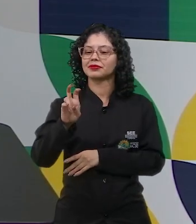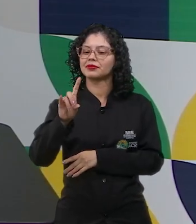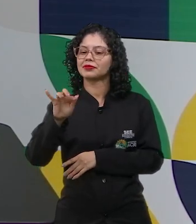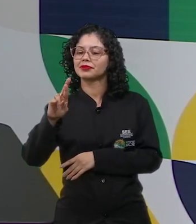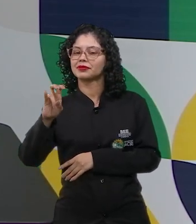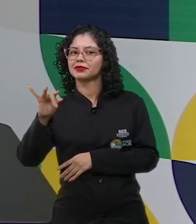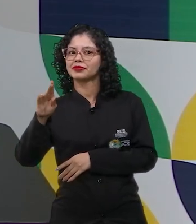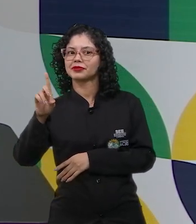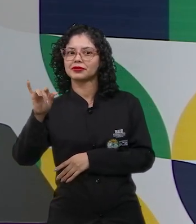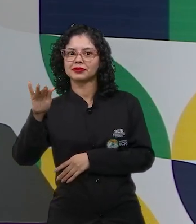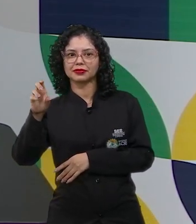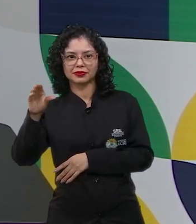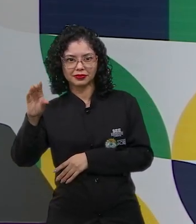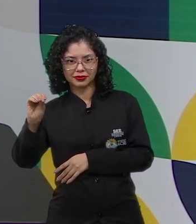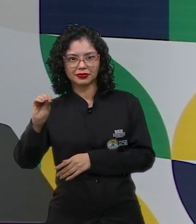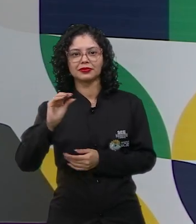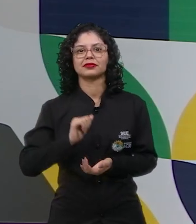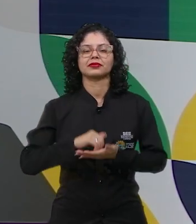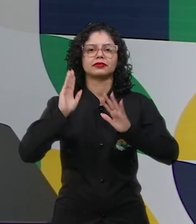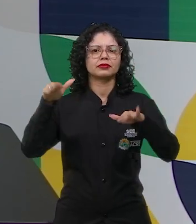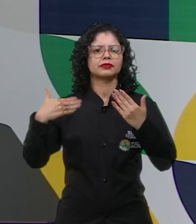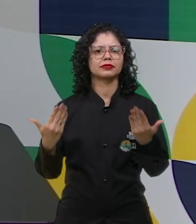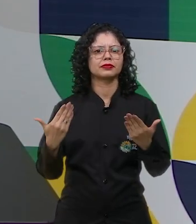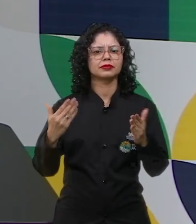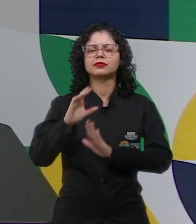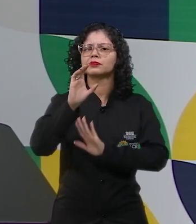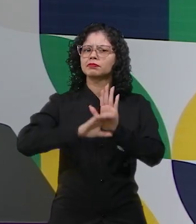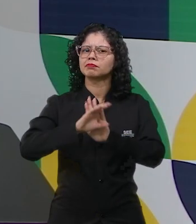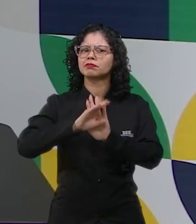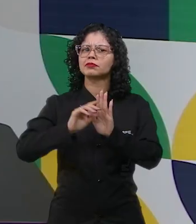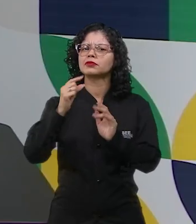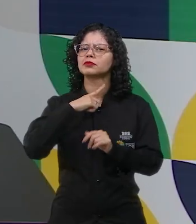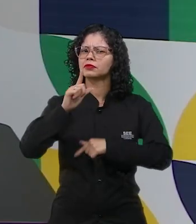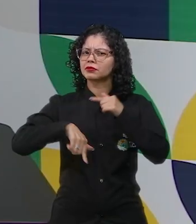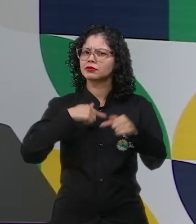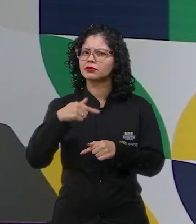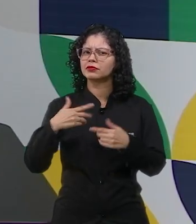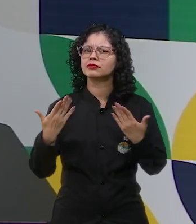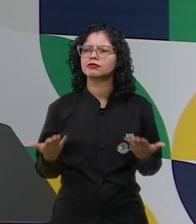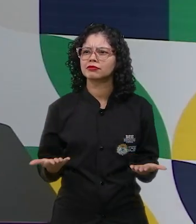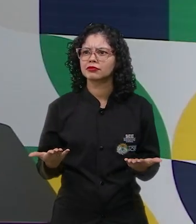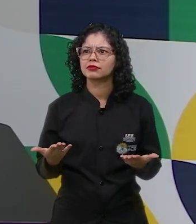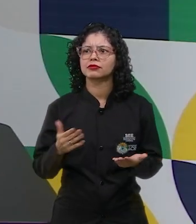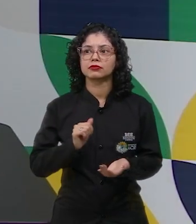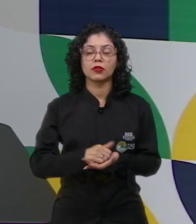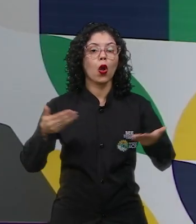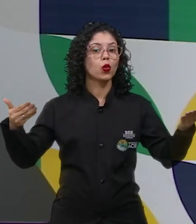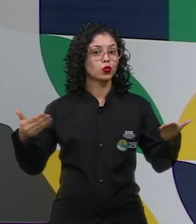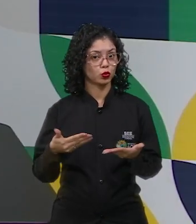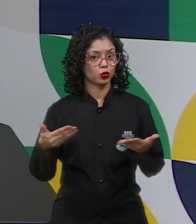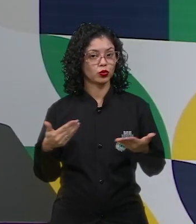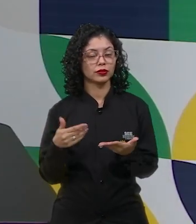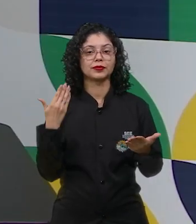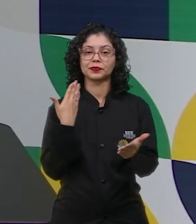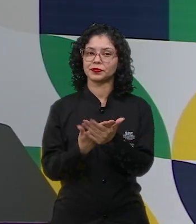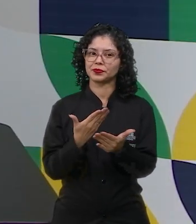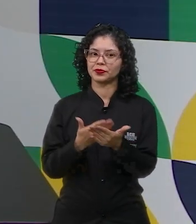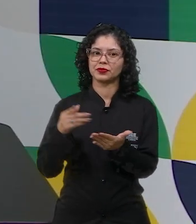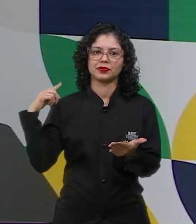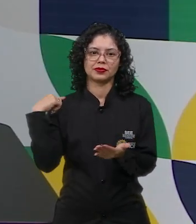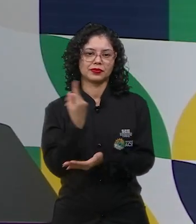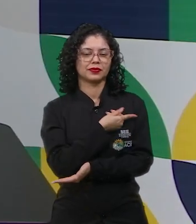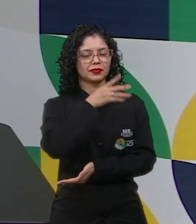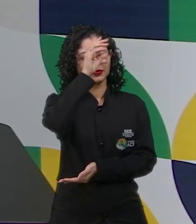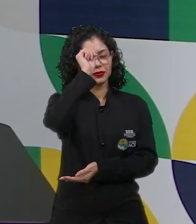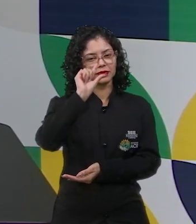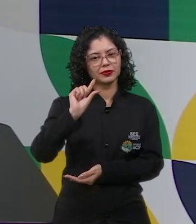já pararam para pensar quais são os componentes químicos que eles têm? Então, hoje, nessa aula, nós vamos aprender